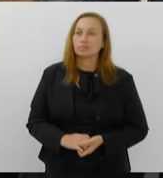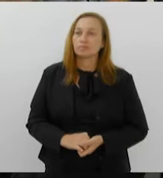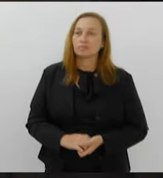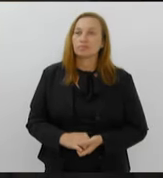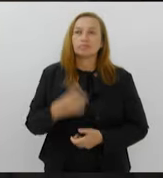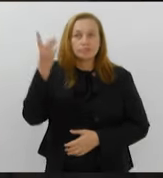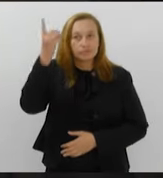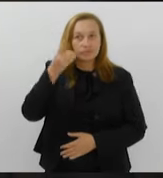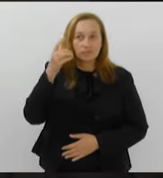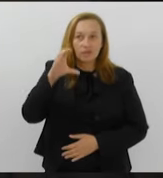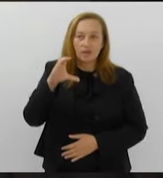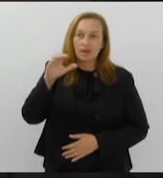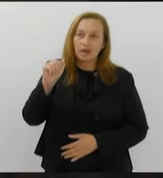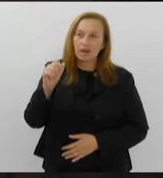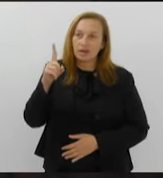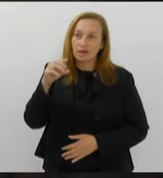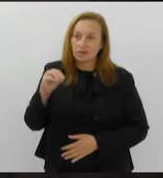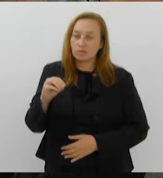Deputado Caiado.